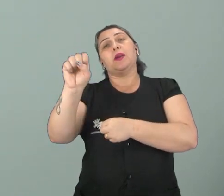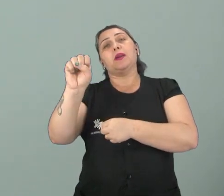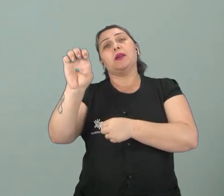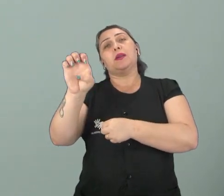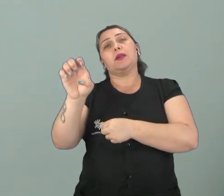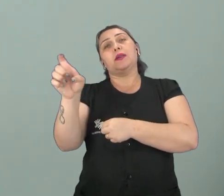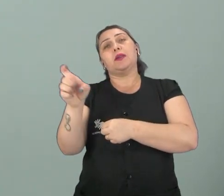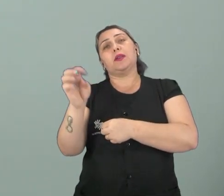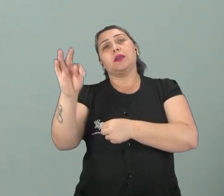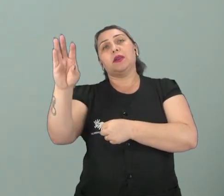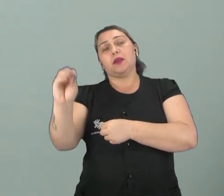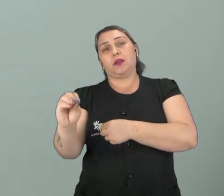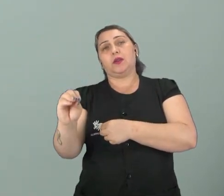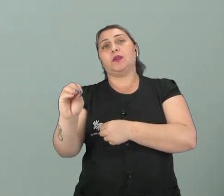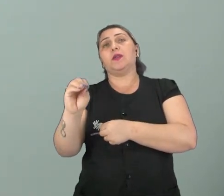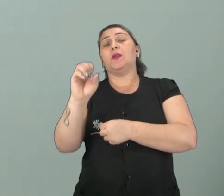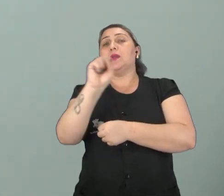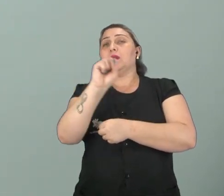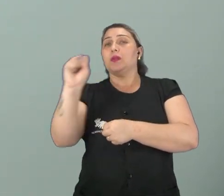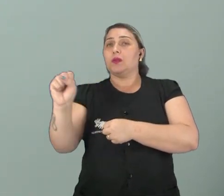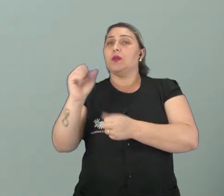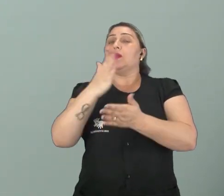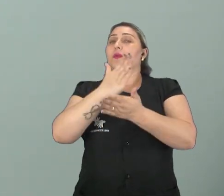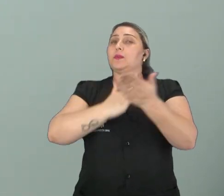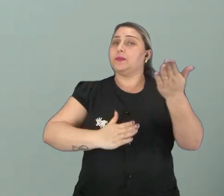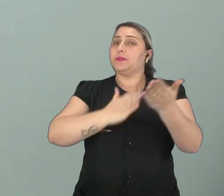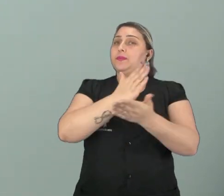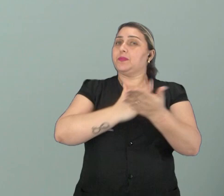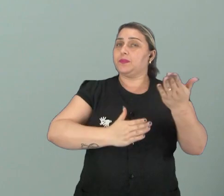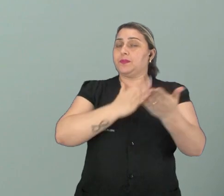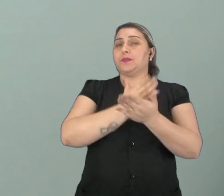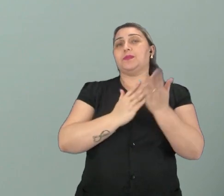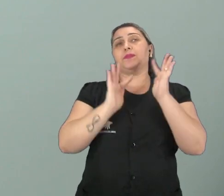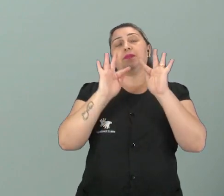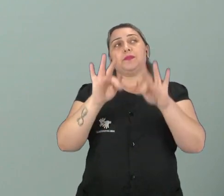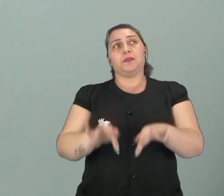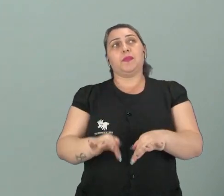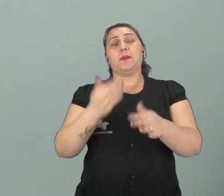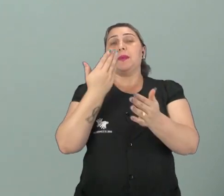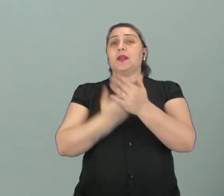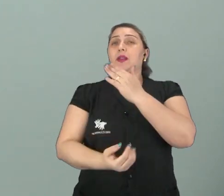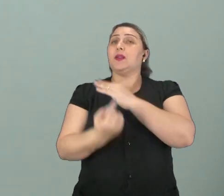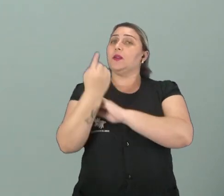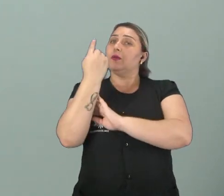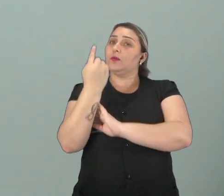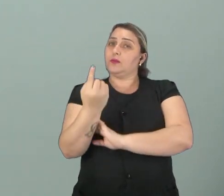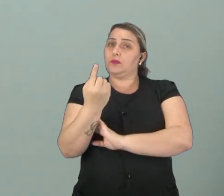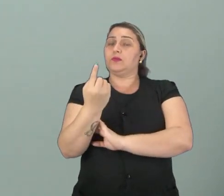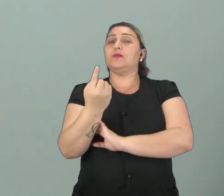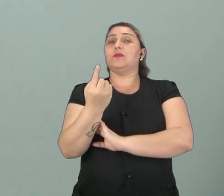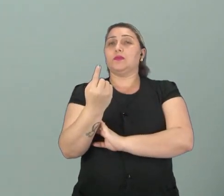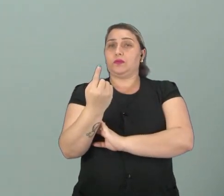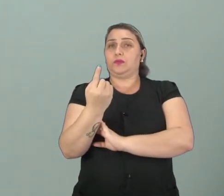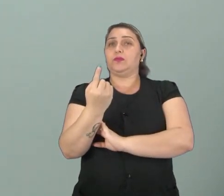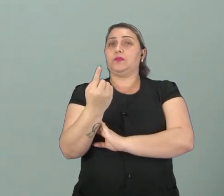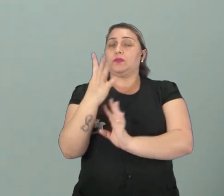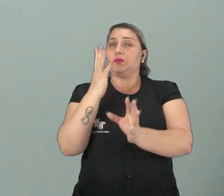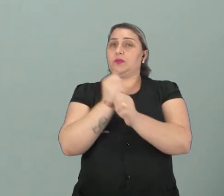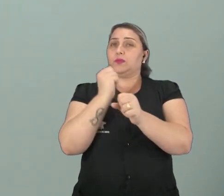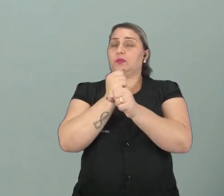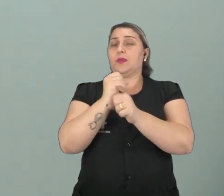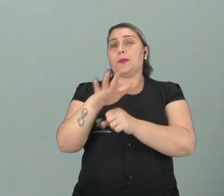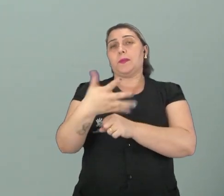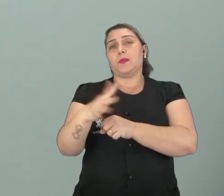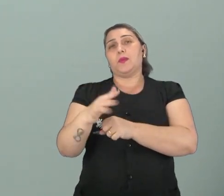esses segundos que vão sobrando, sobrando, sobrando. E aí no final das contas a gente vai ter, ao final de 4 anos, aí a soma de